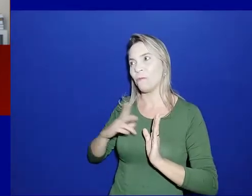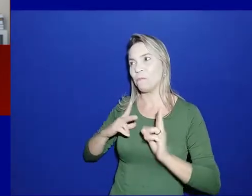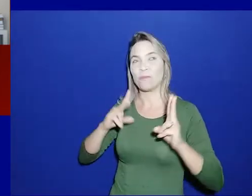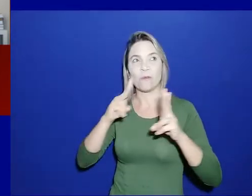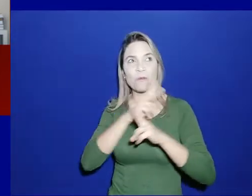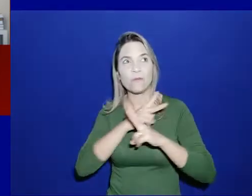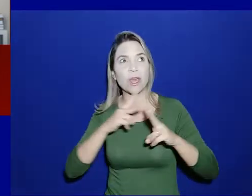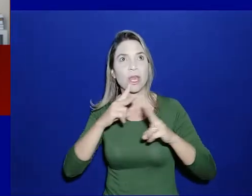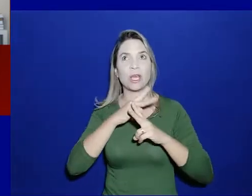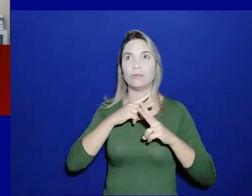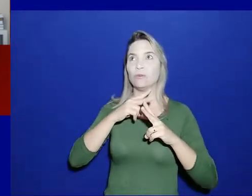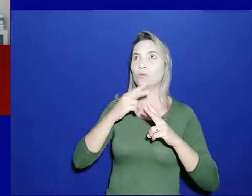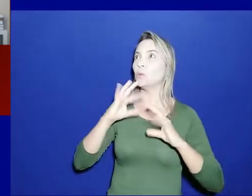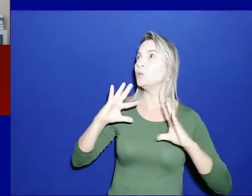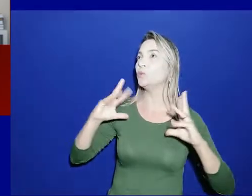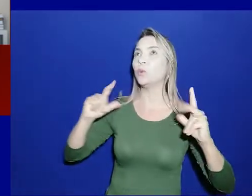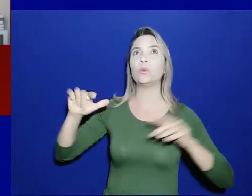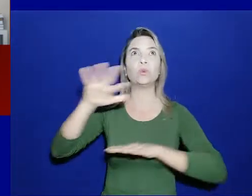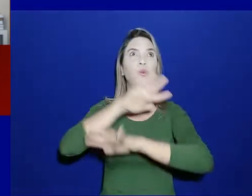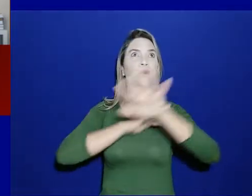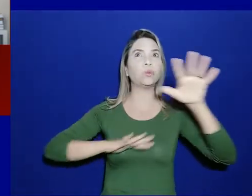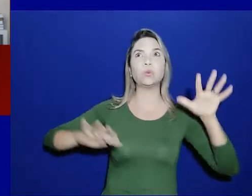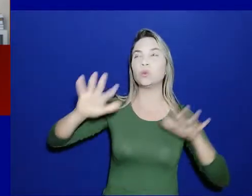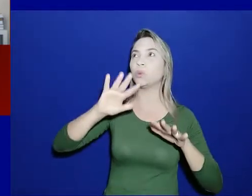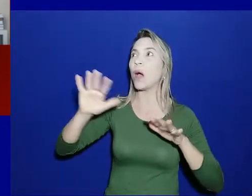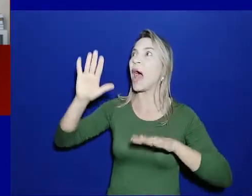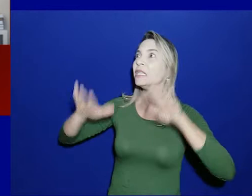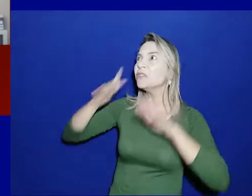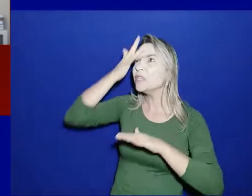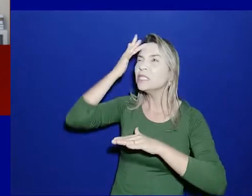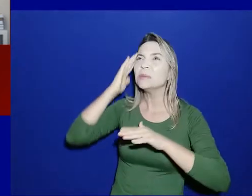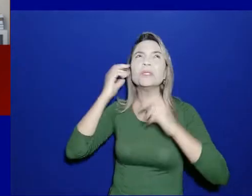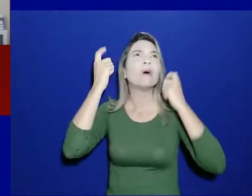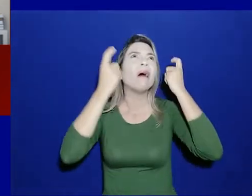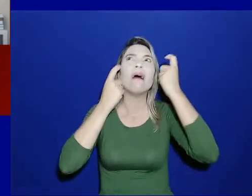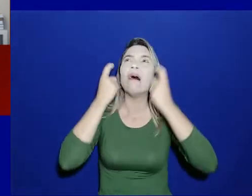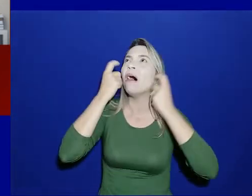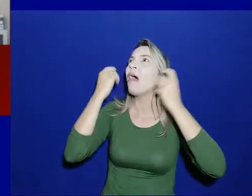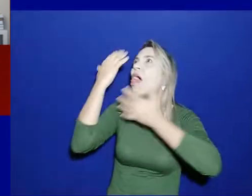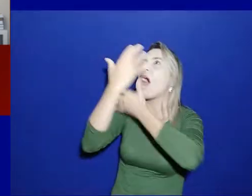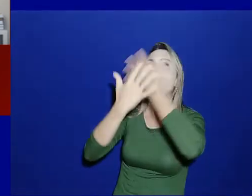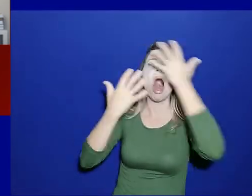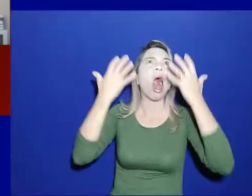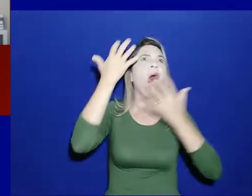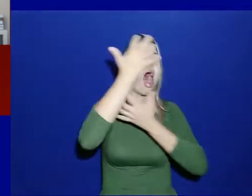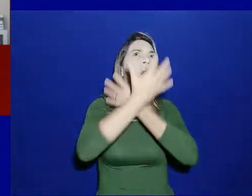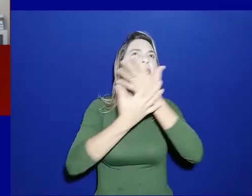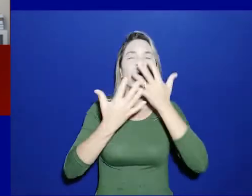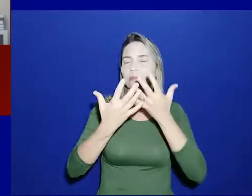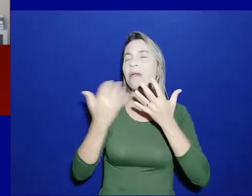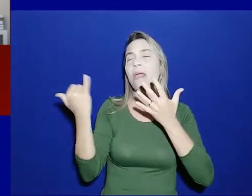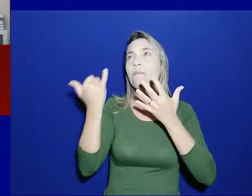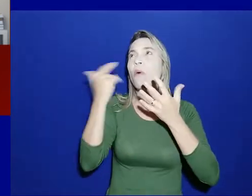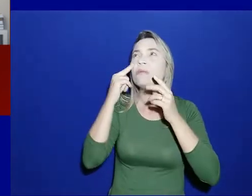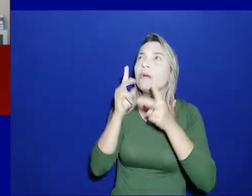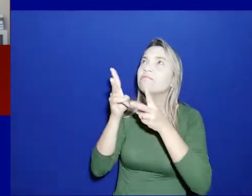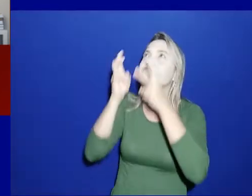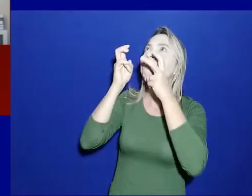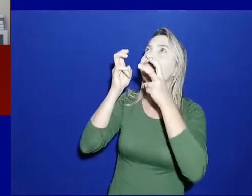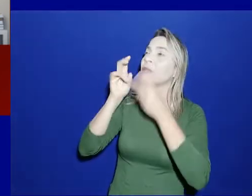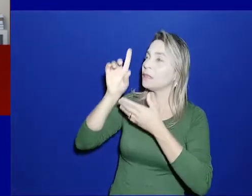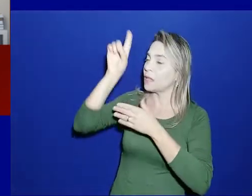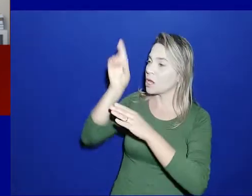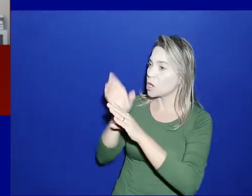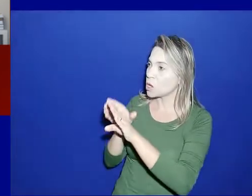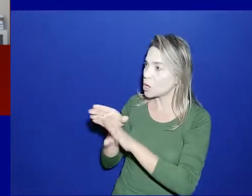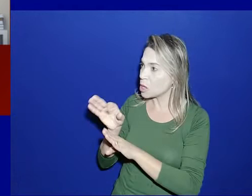quer, ouves a sua voz, mas não sabes de onde vem, nem para onde vai. Assim é todo o que é nascido do Espírito. Então